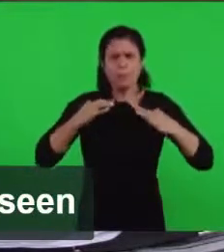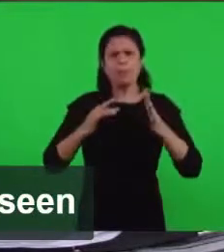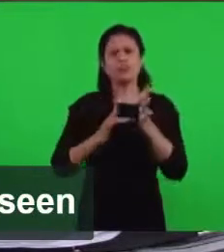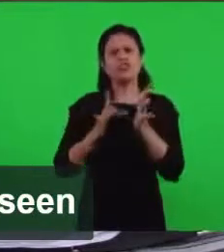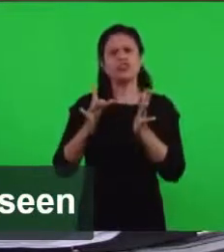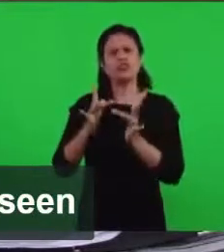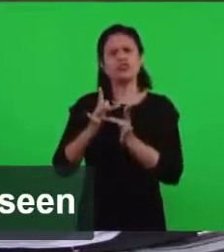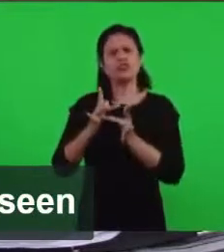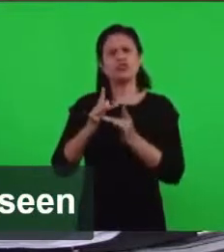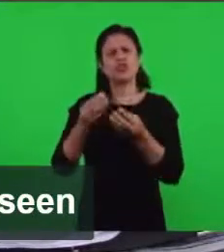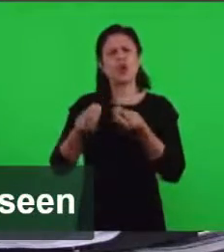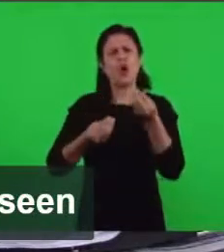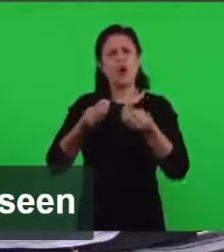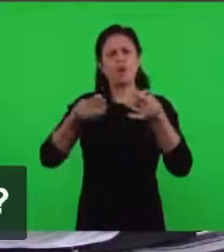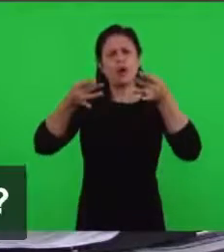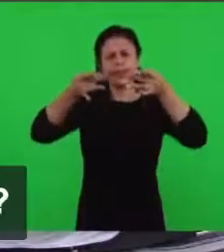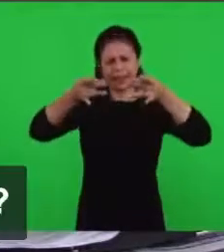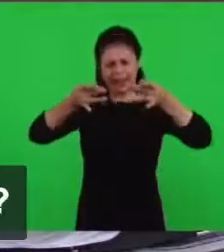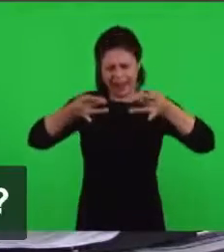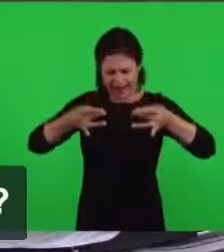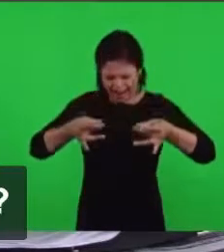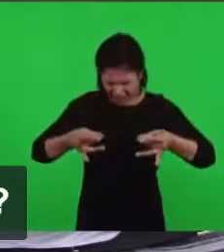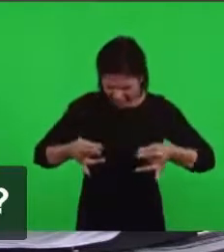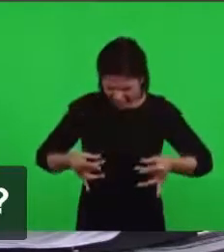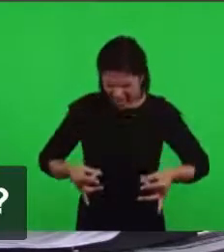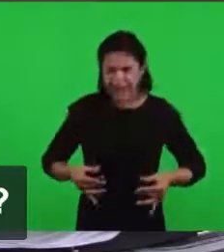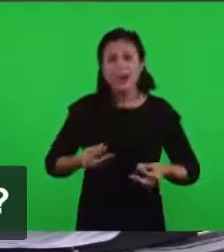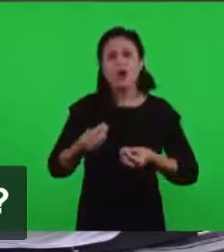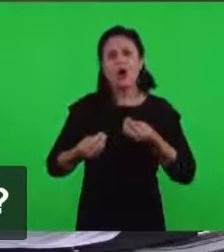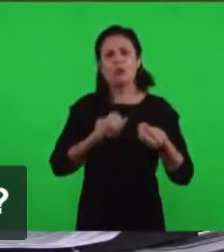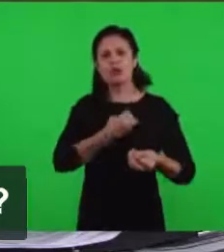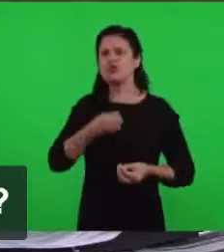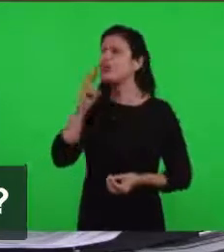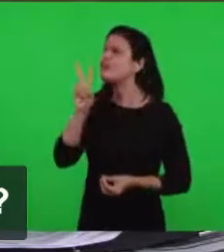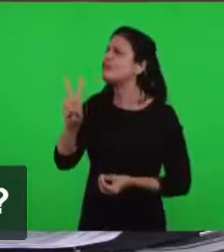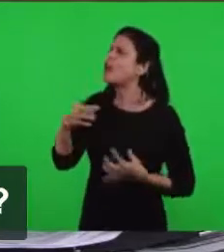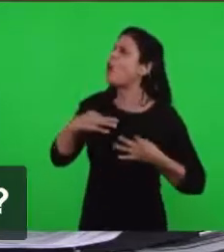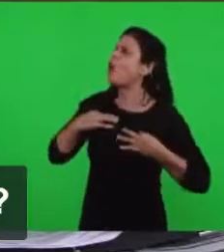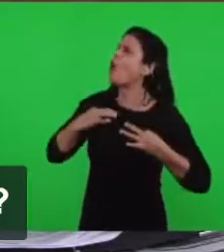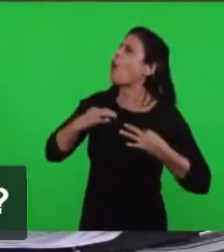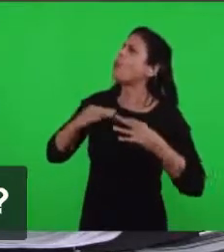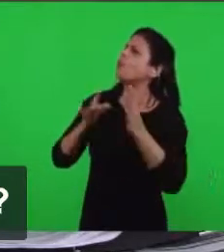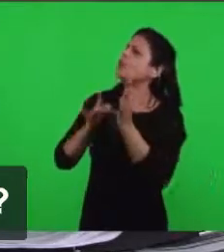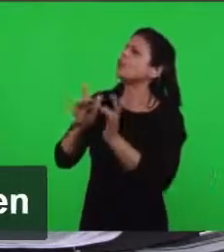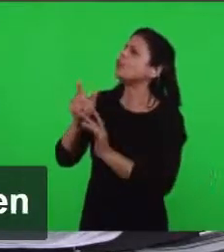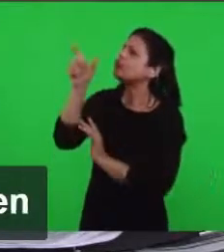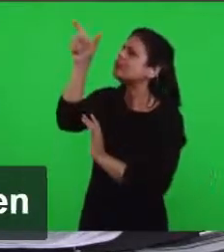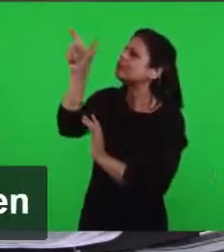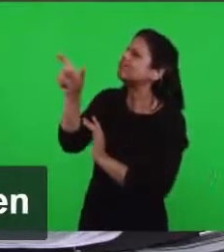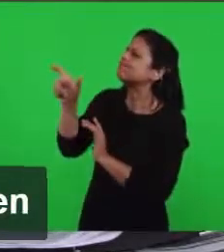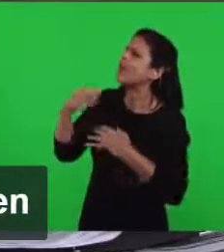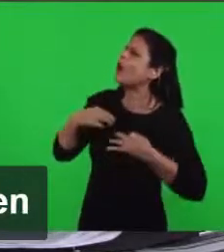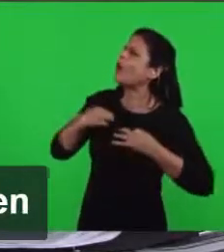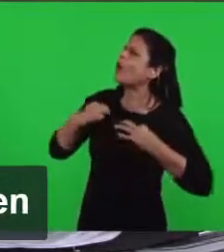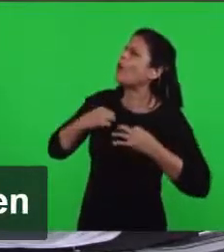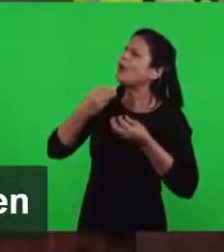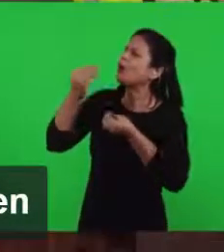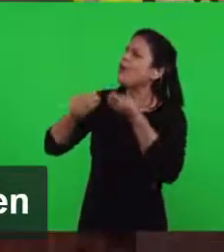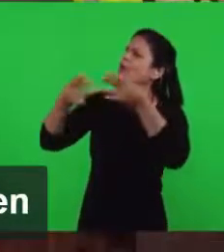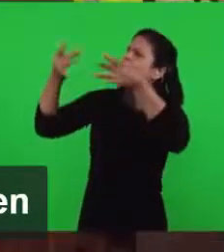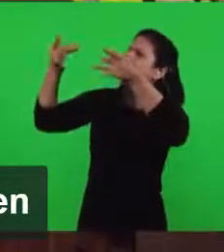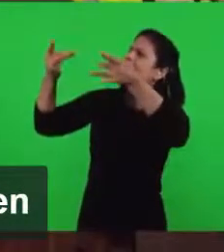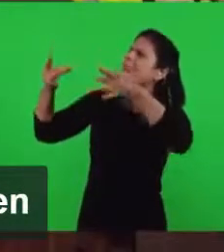do senhor jesus vistas por joão em apocalipse capítulo 1 versículos 13 essa pergunta